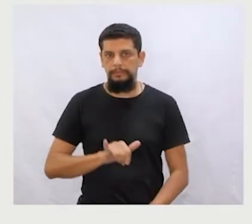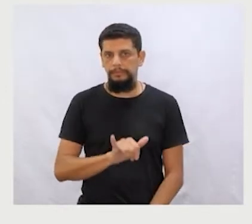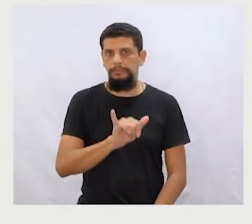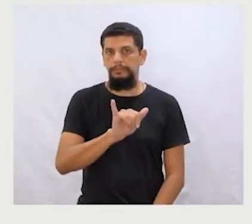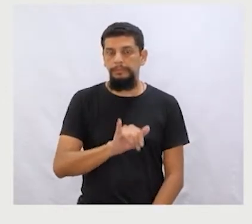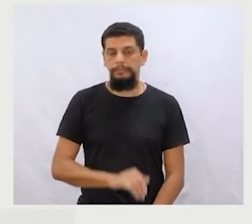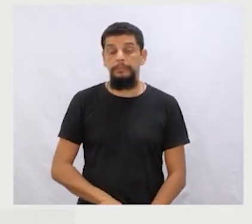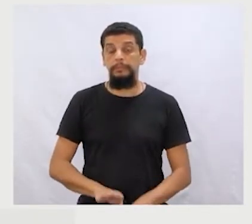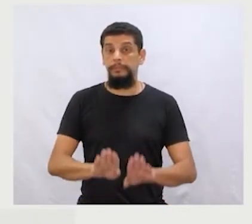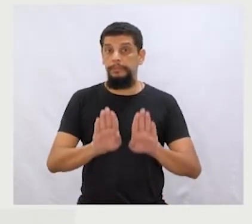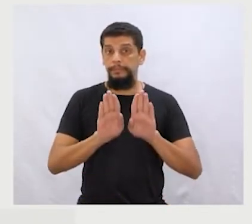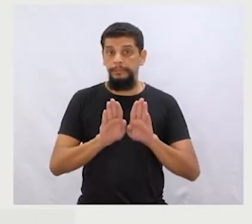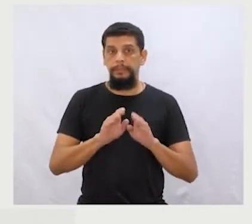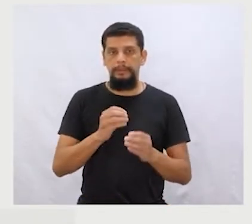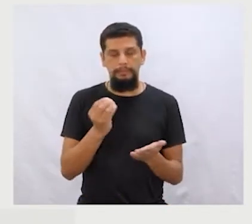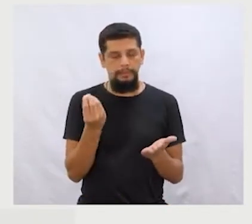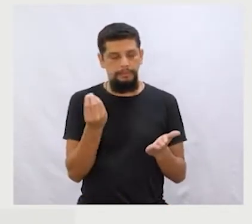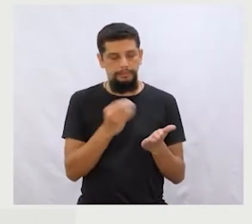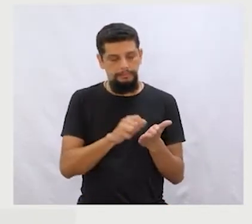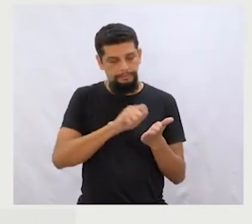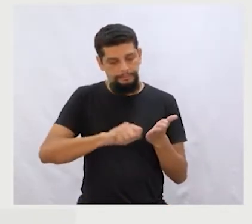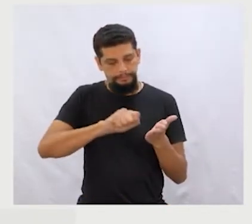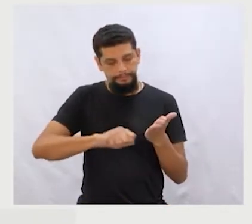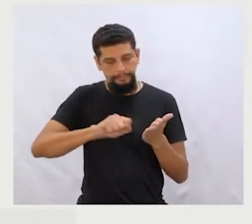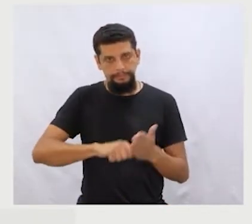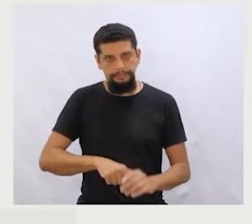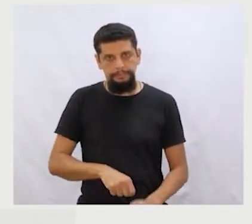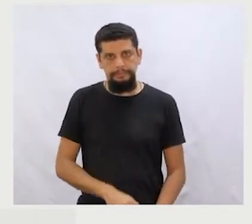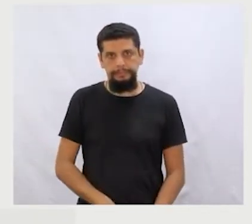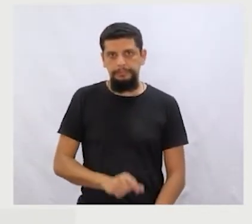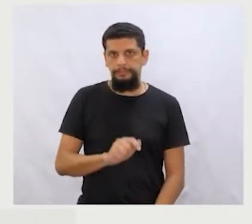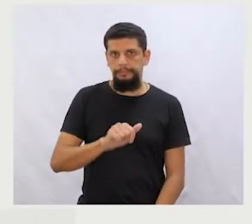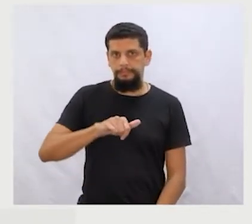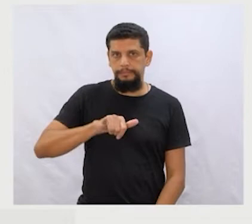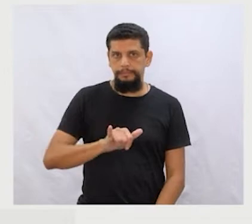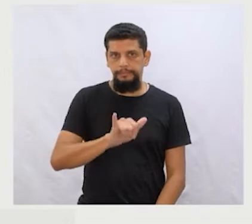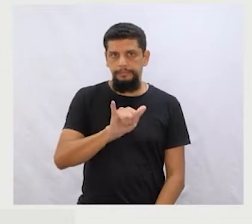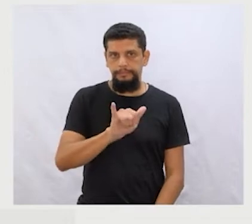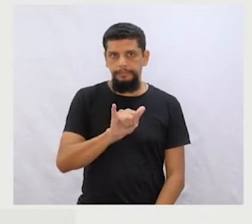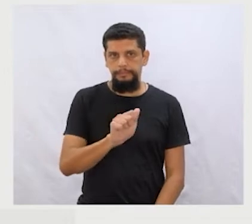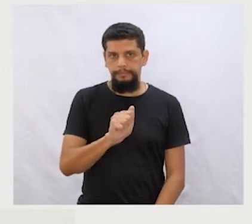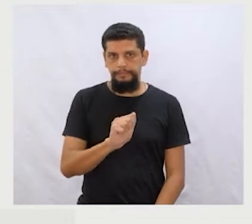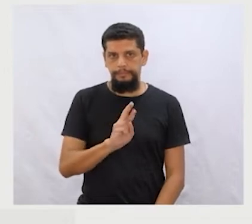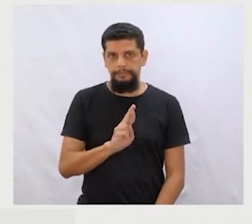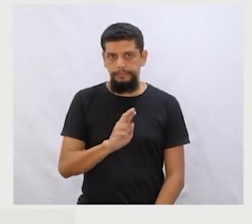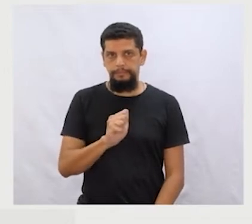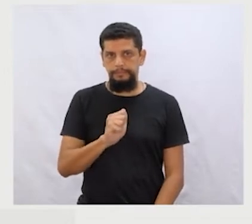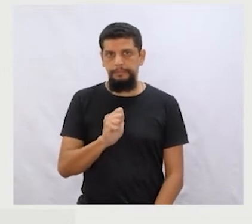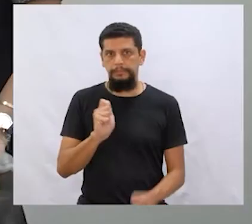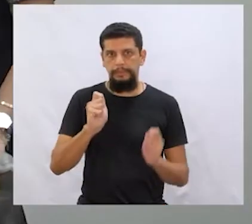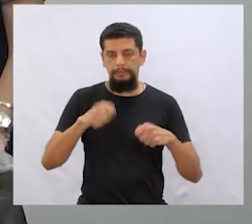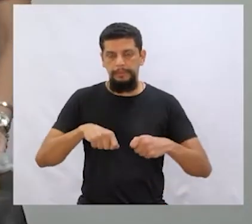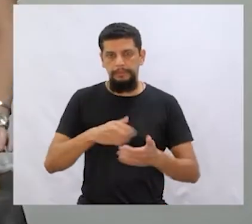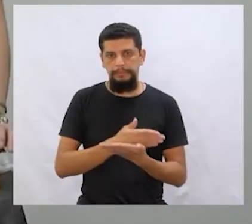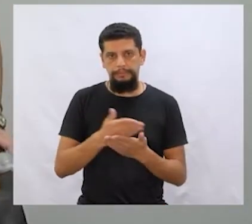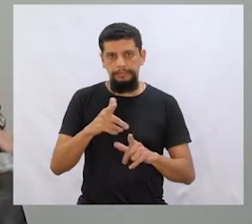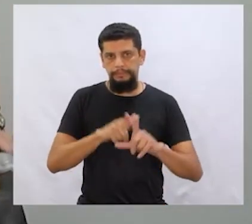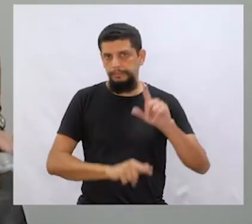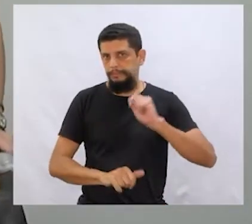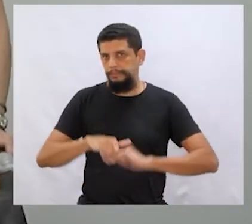Y, mas nós podemos escrever Yara. Yara pode começar com a letra